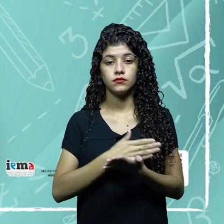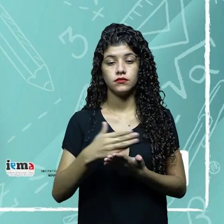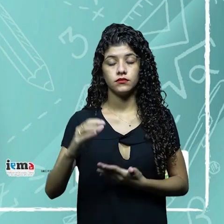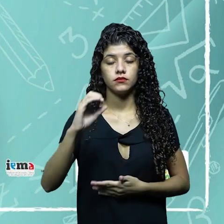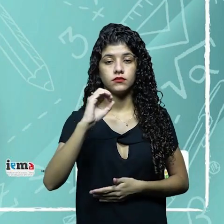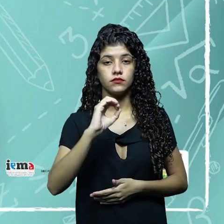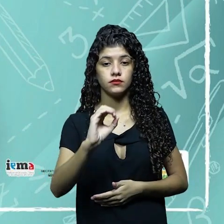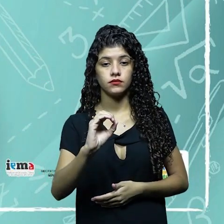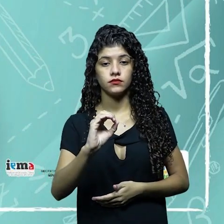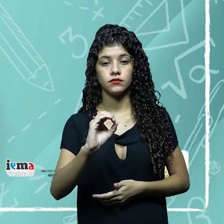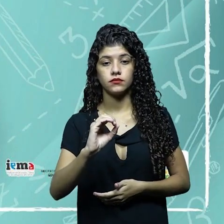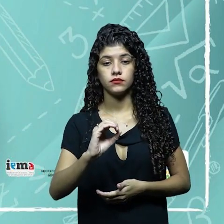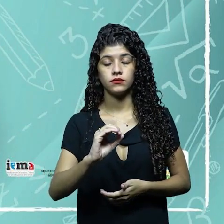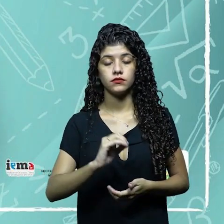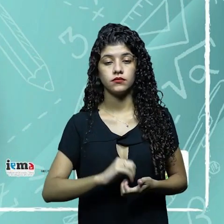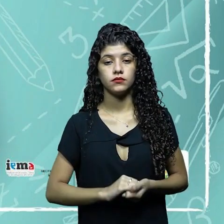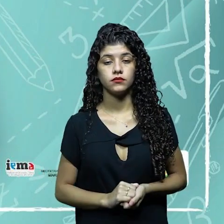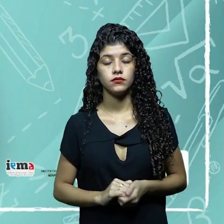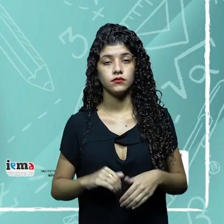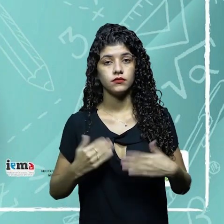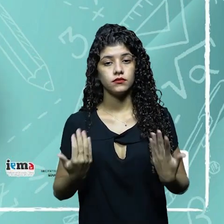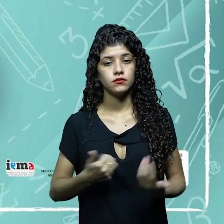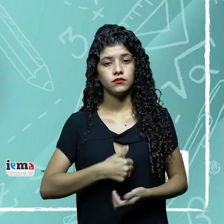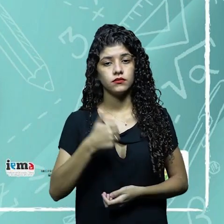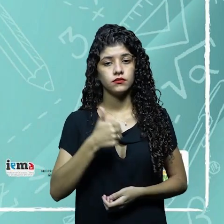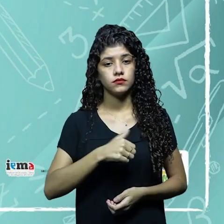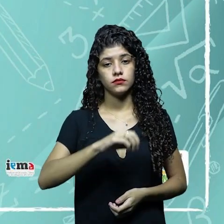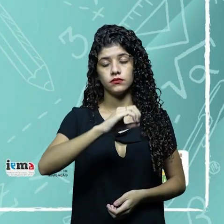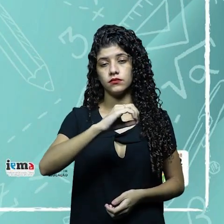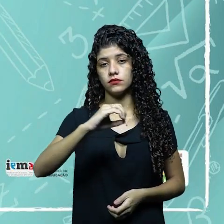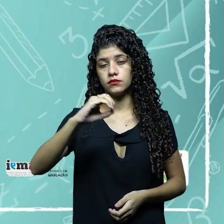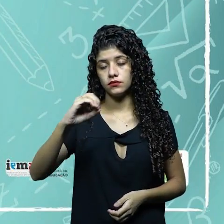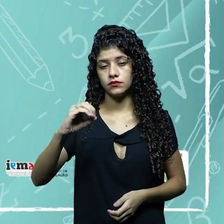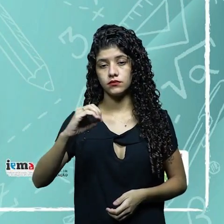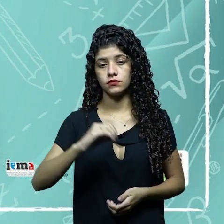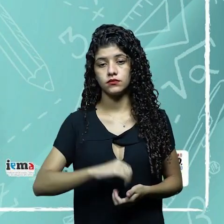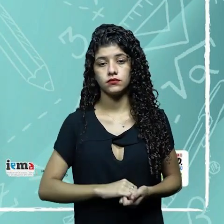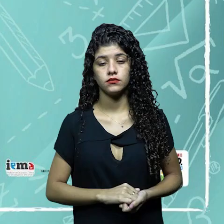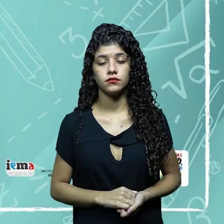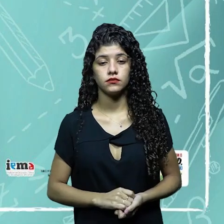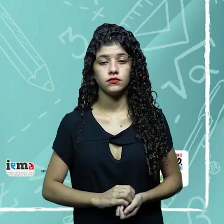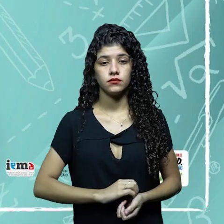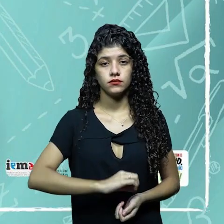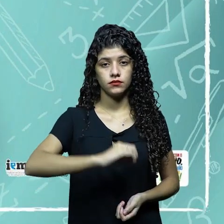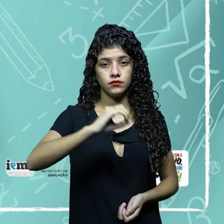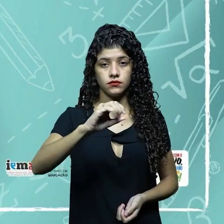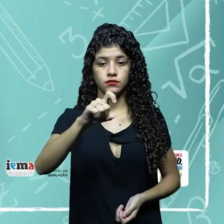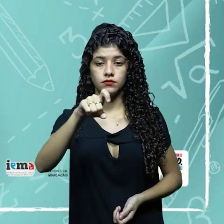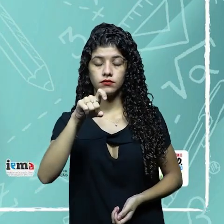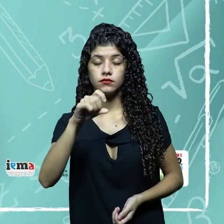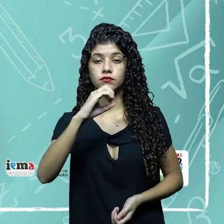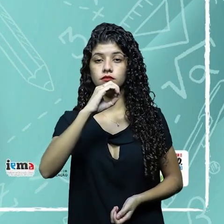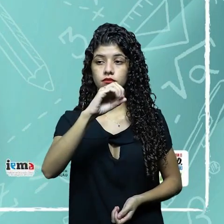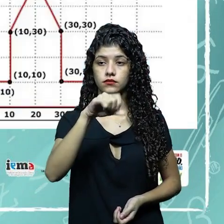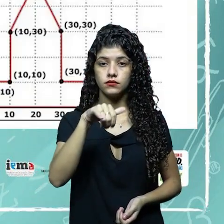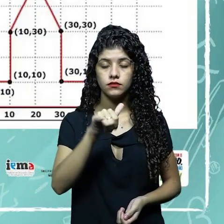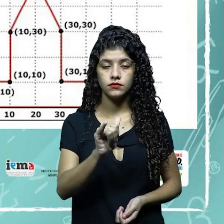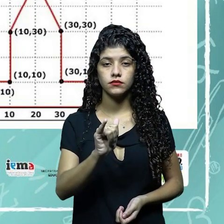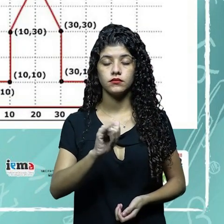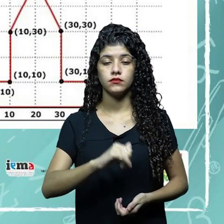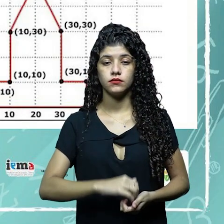tá? Então o primeiro ponto é 0, 0, tá? É 0 no X e 0 no Y, tá? E aí dá um